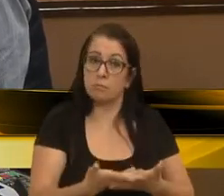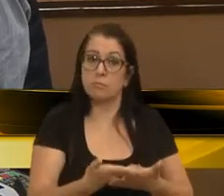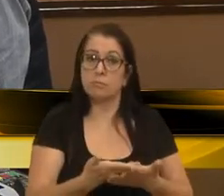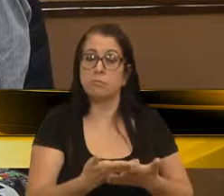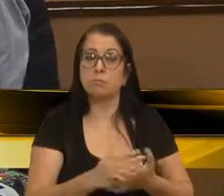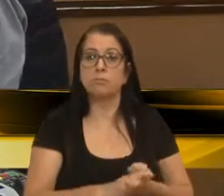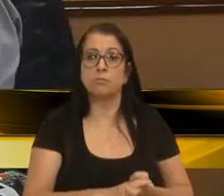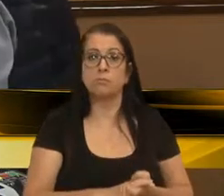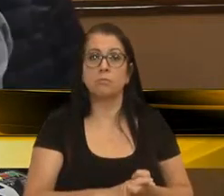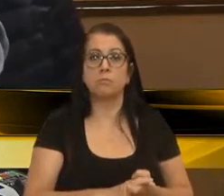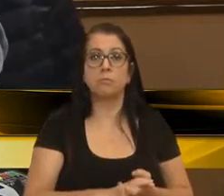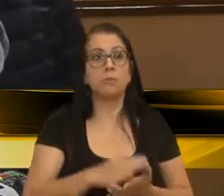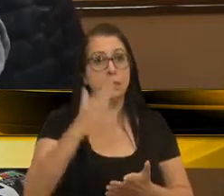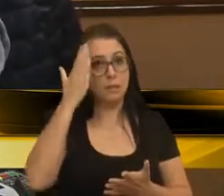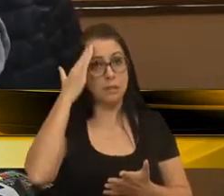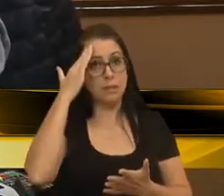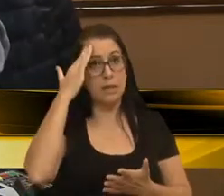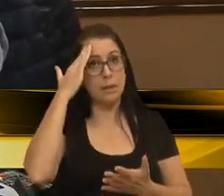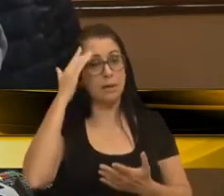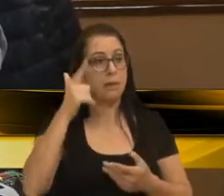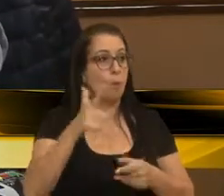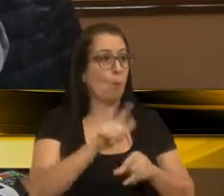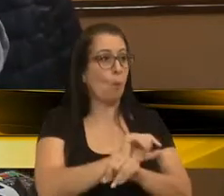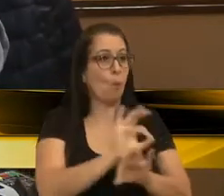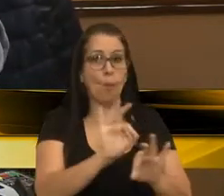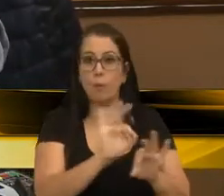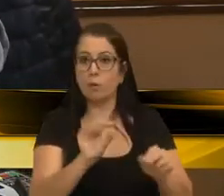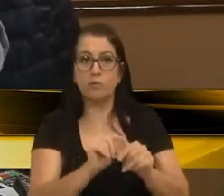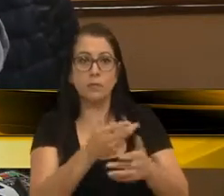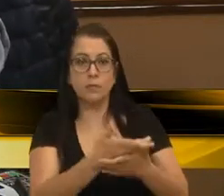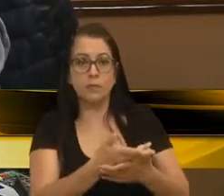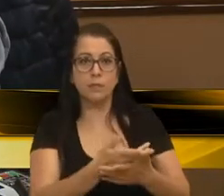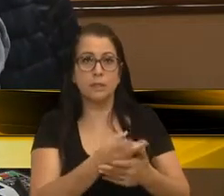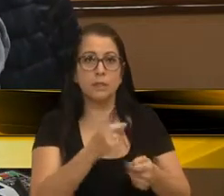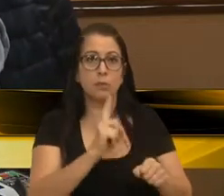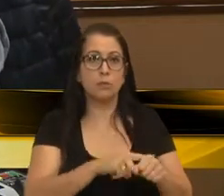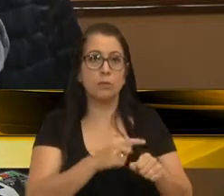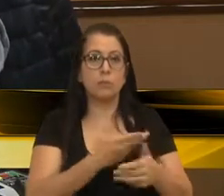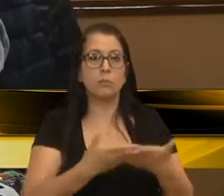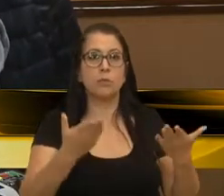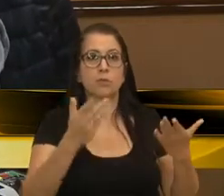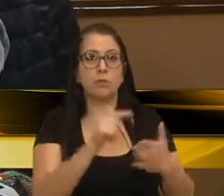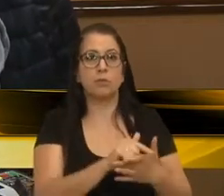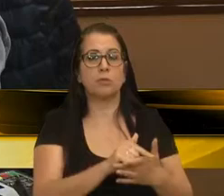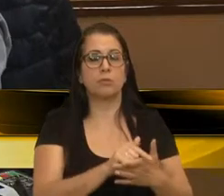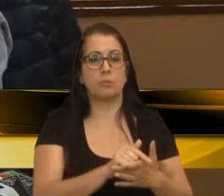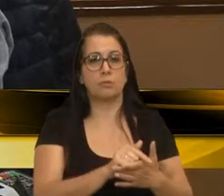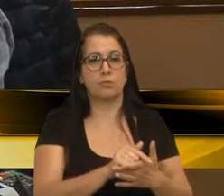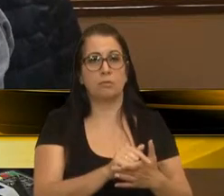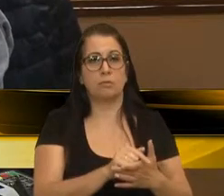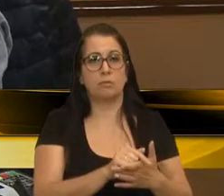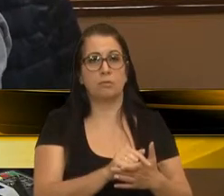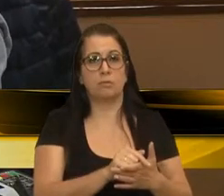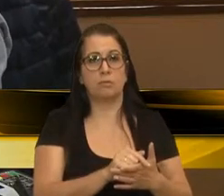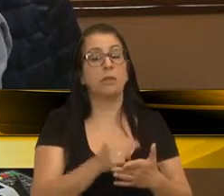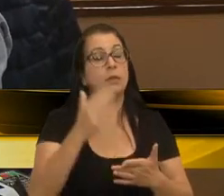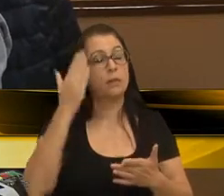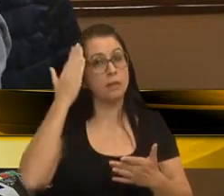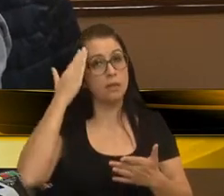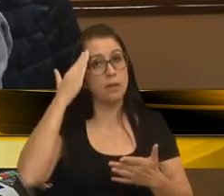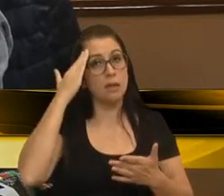porque a gente sabe que está ocioso, está perdido, e é um tempo desperdiçado aí que a gente perde, e sabe